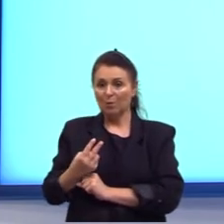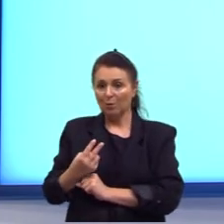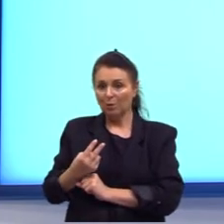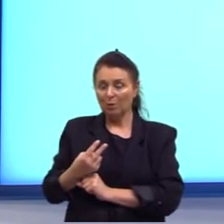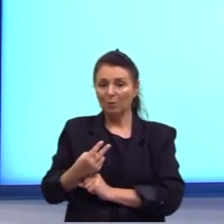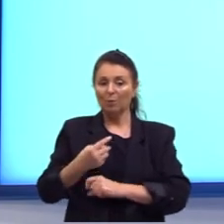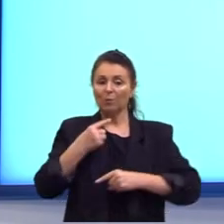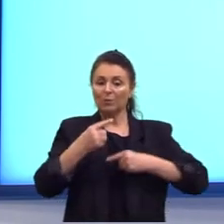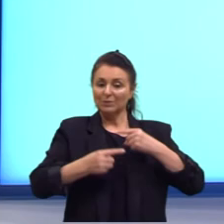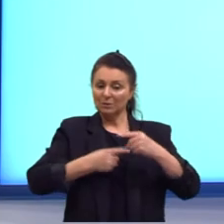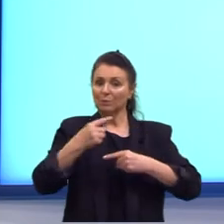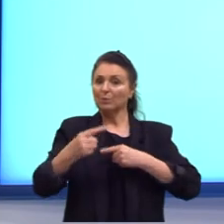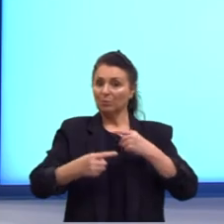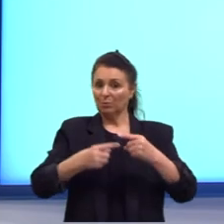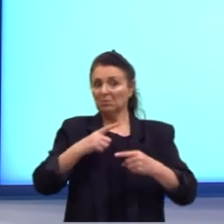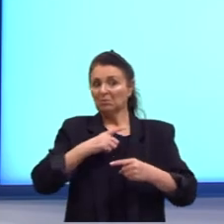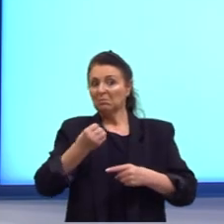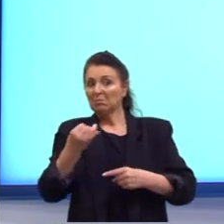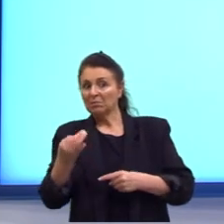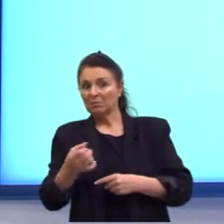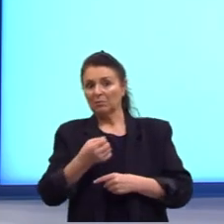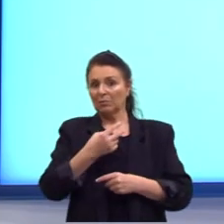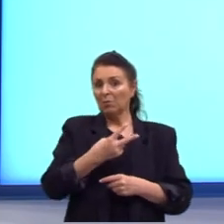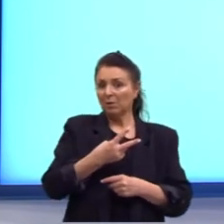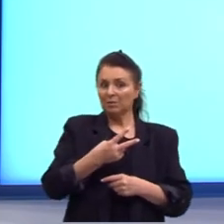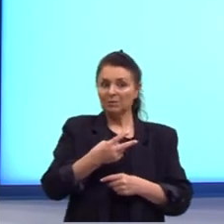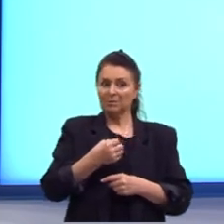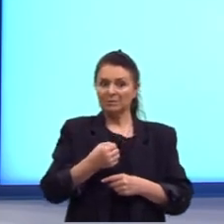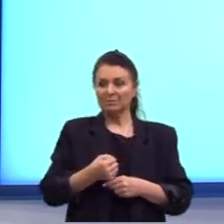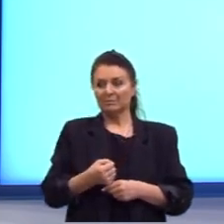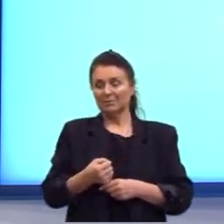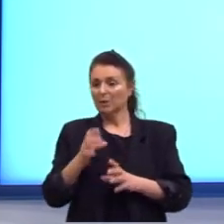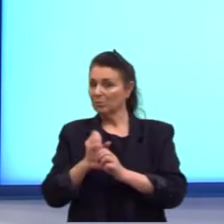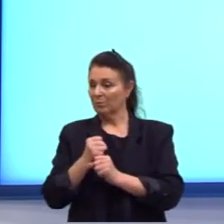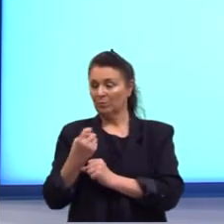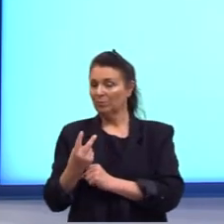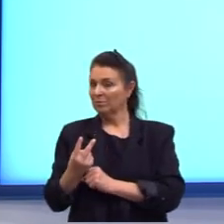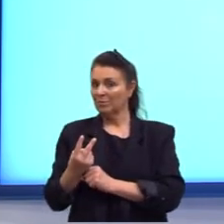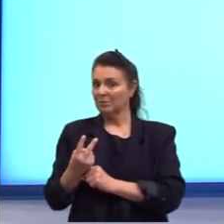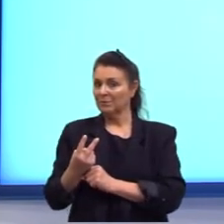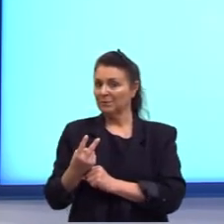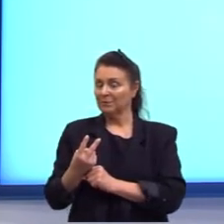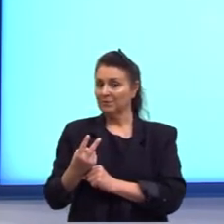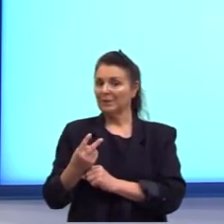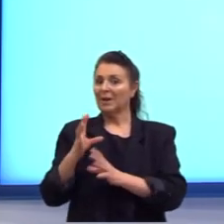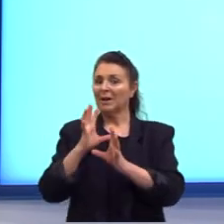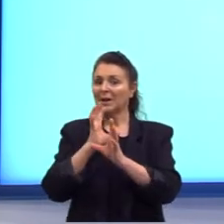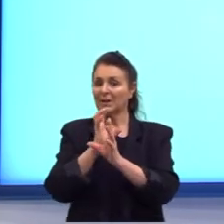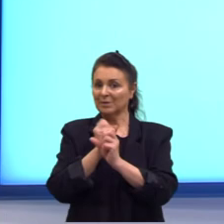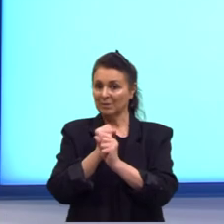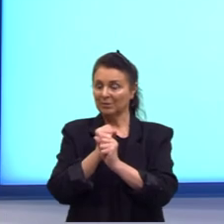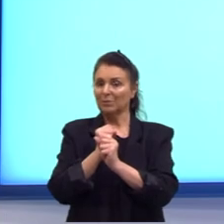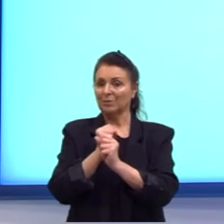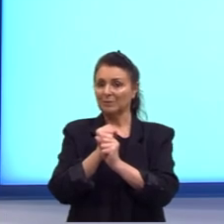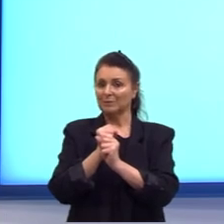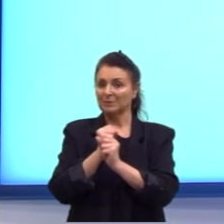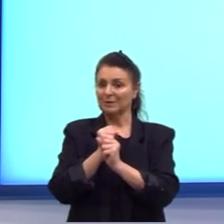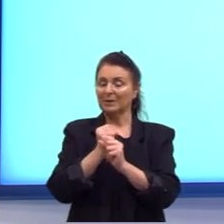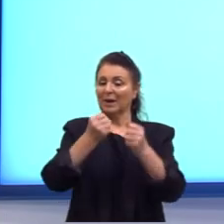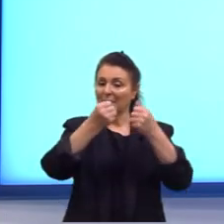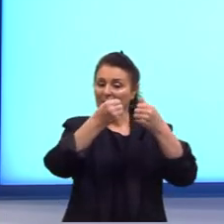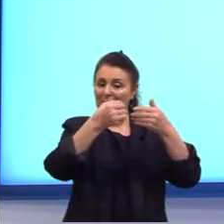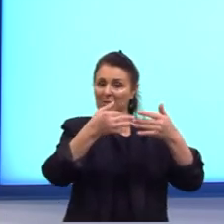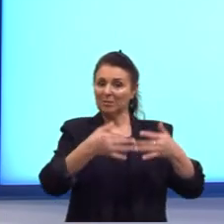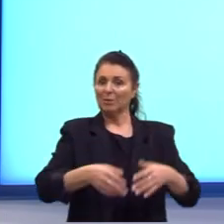quanto os resistores vocês tiverem se for dois vai ser os dois né enfim é a soma Então tá aqui a definição